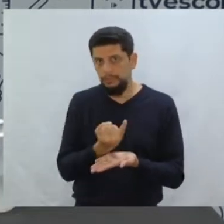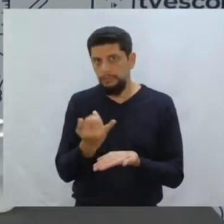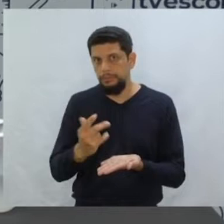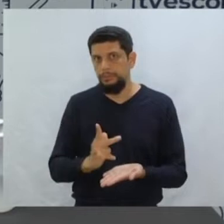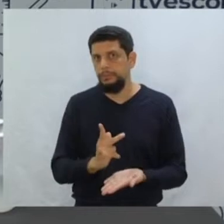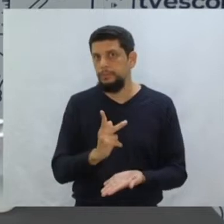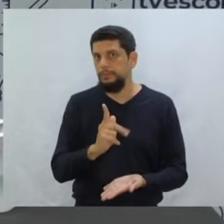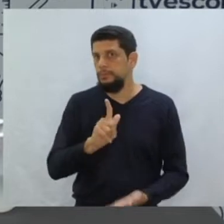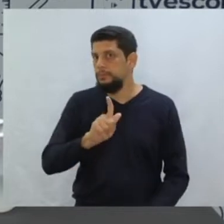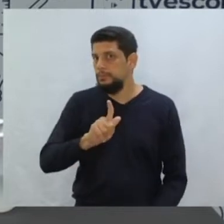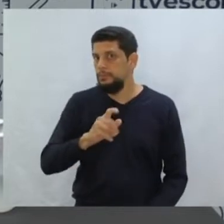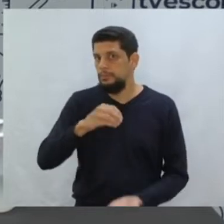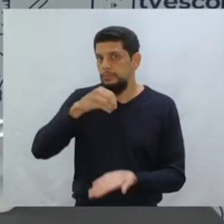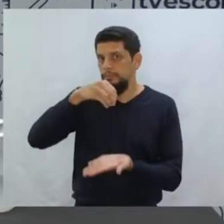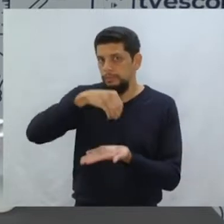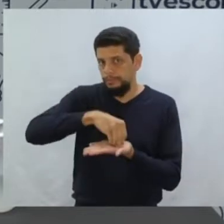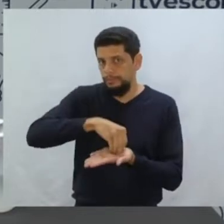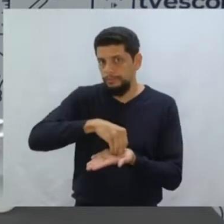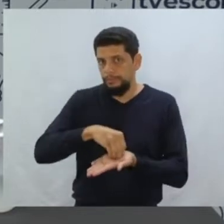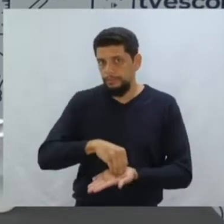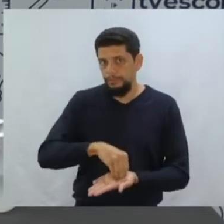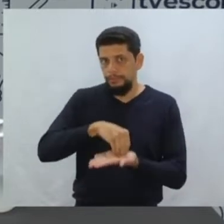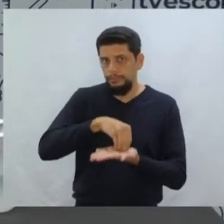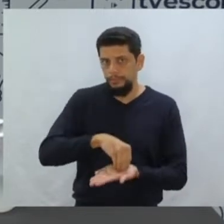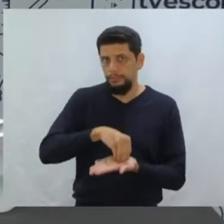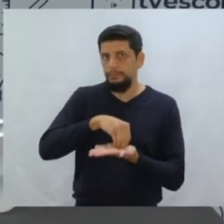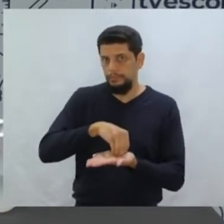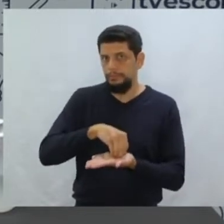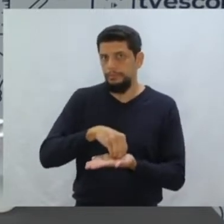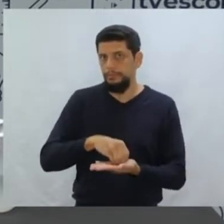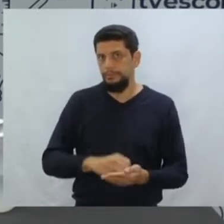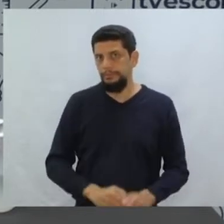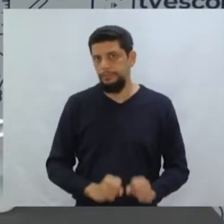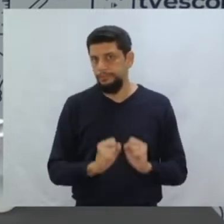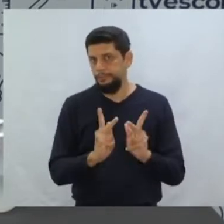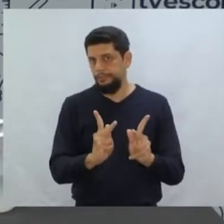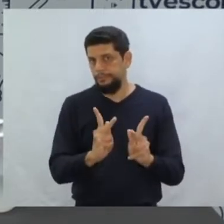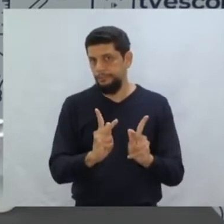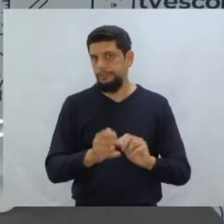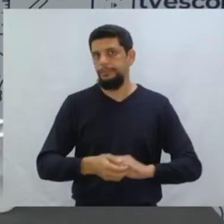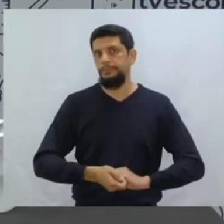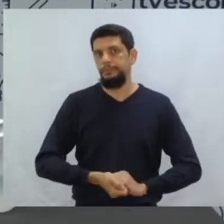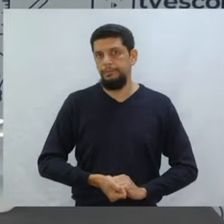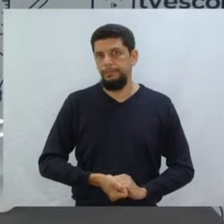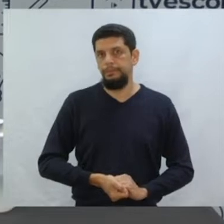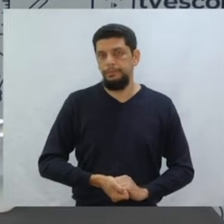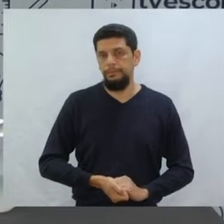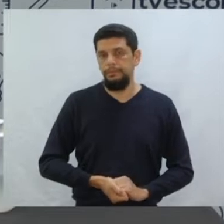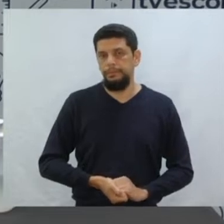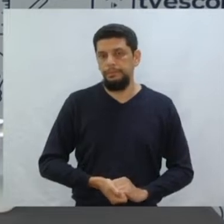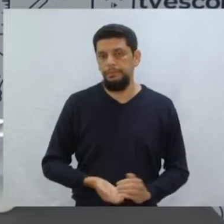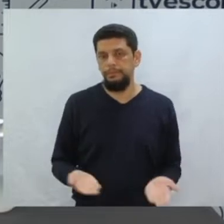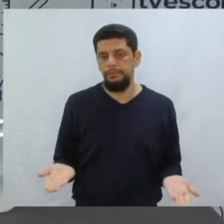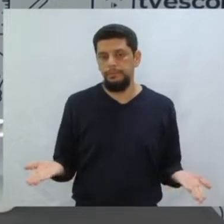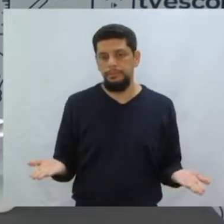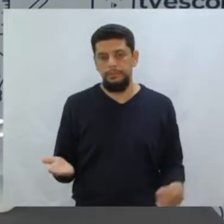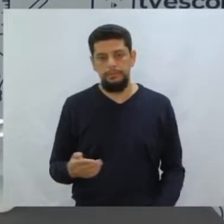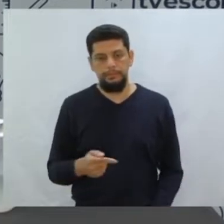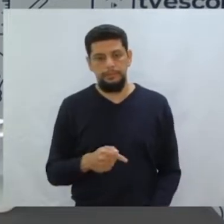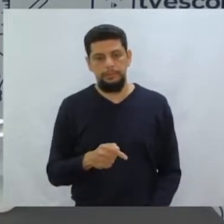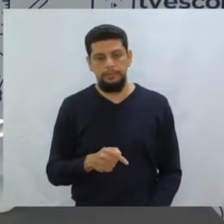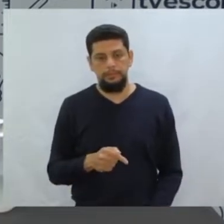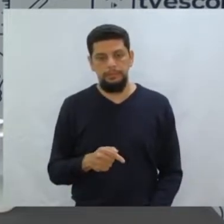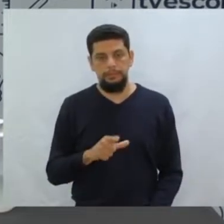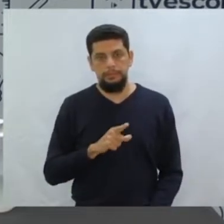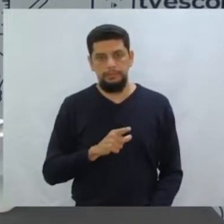saber quantas quilogramas que está pesando aquele alimento que ele está fazendo, certo?